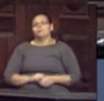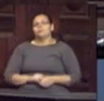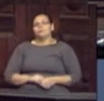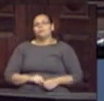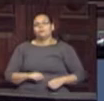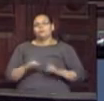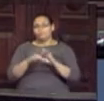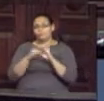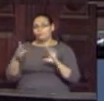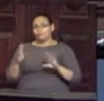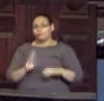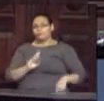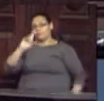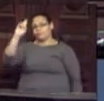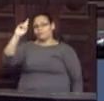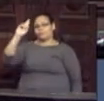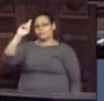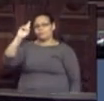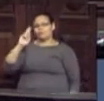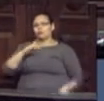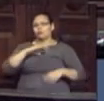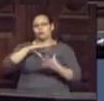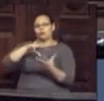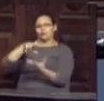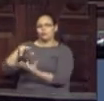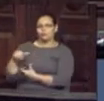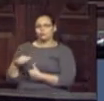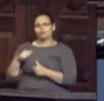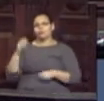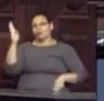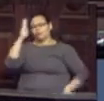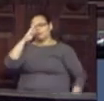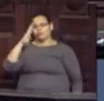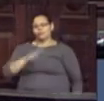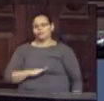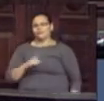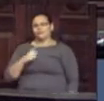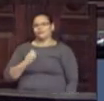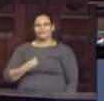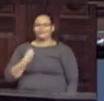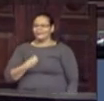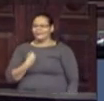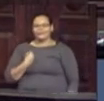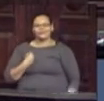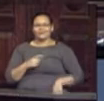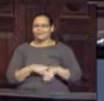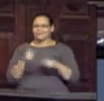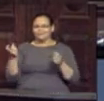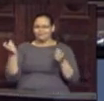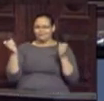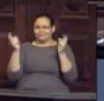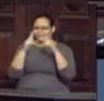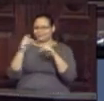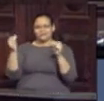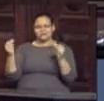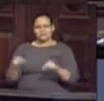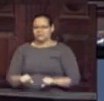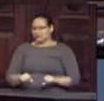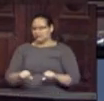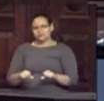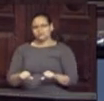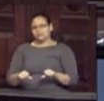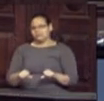A democracia representativa, no mundo inteiro, não é apenas no Brasil, vive um péssimo momento. Está em situação